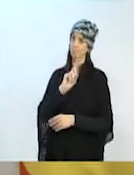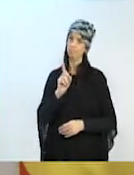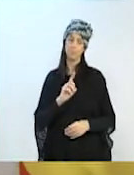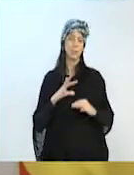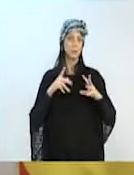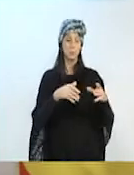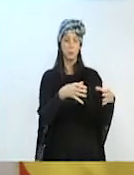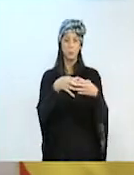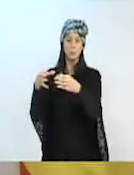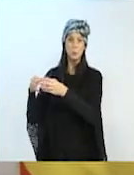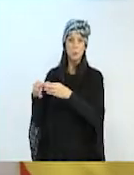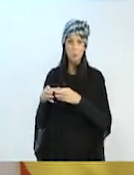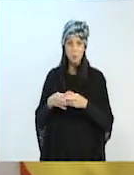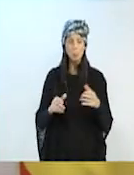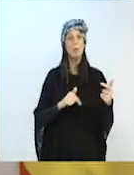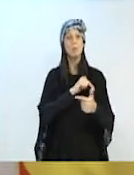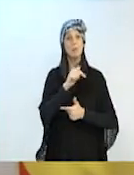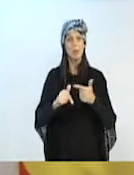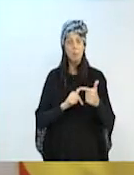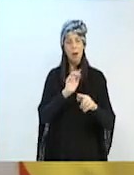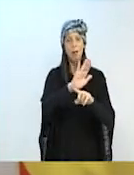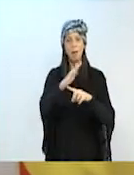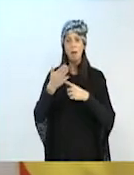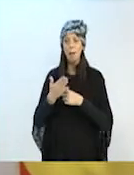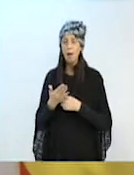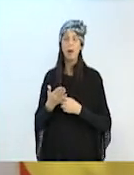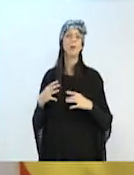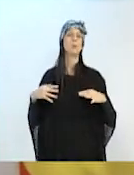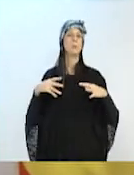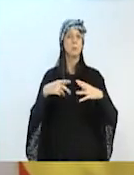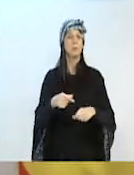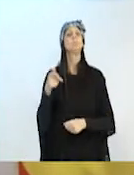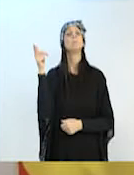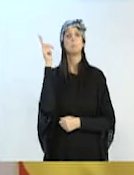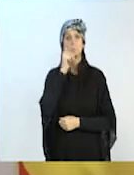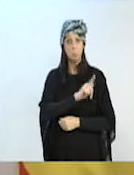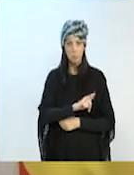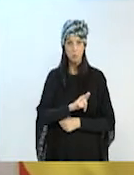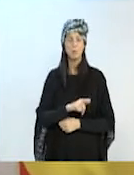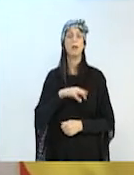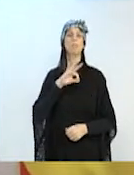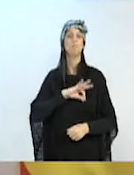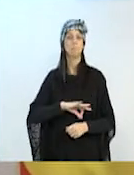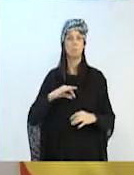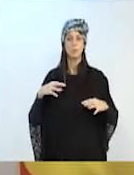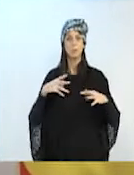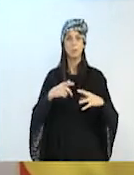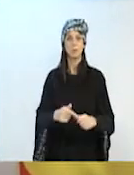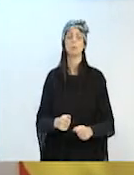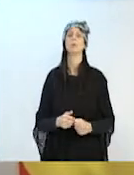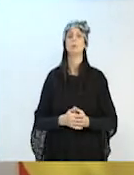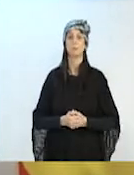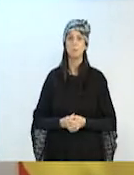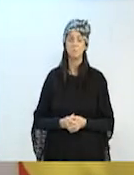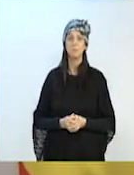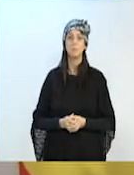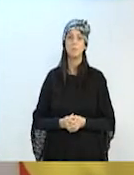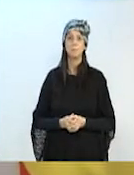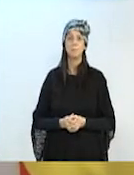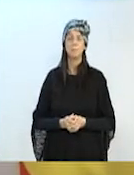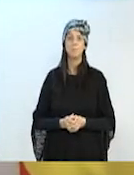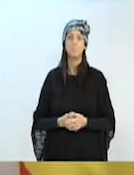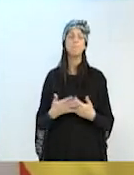e coletivos trabalham na autogestão, onde todos gerem e todos recebem. O que